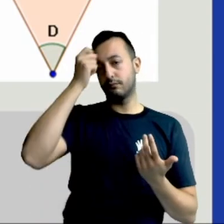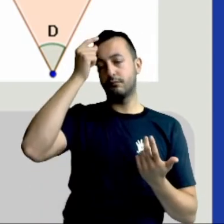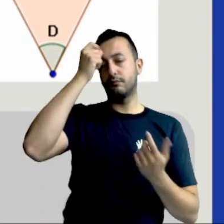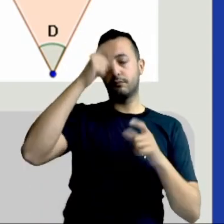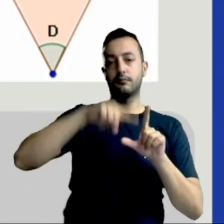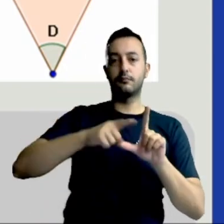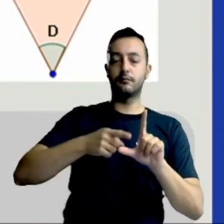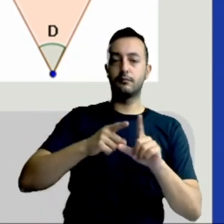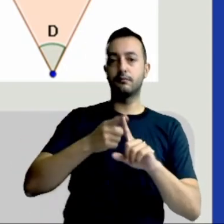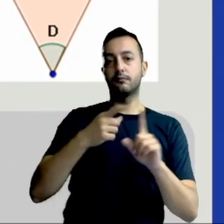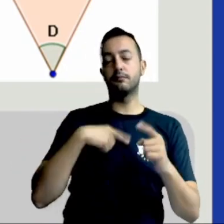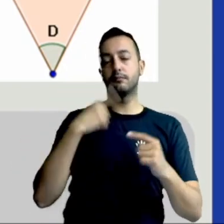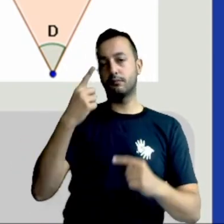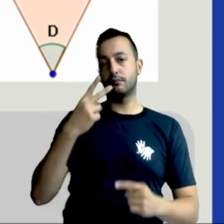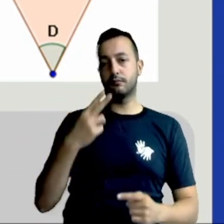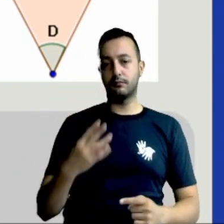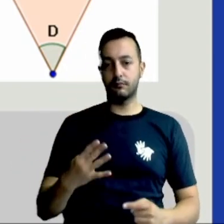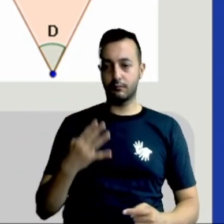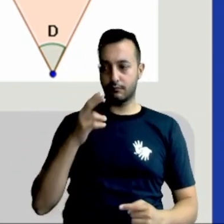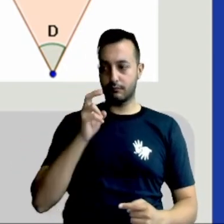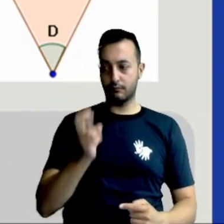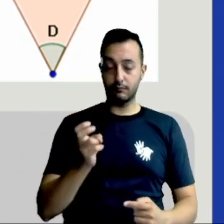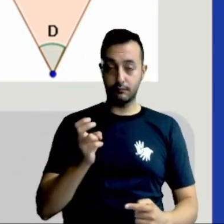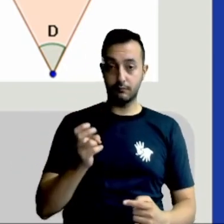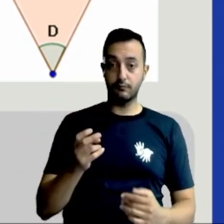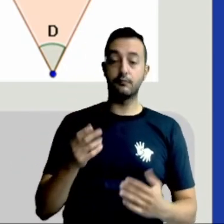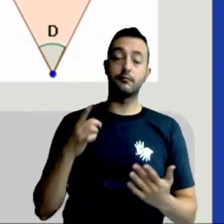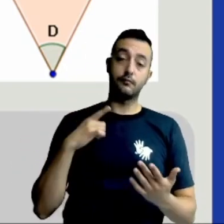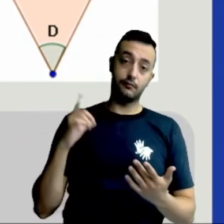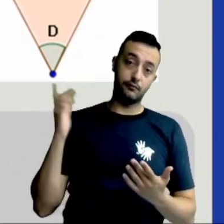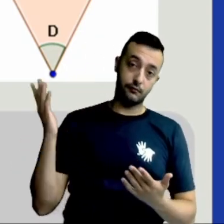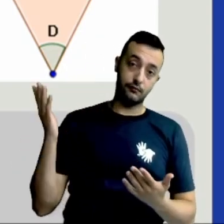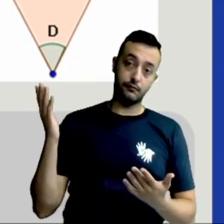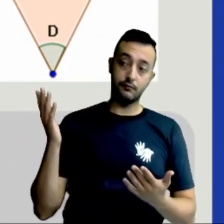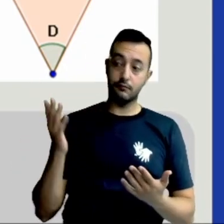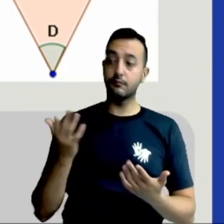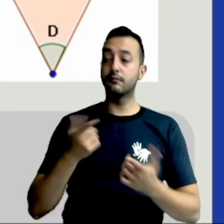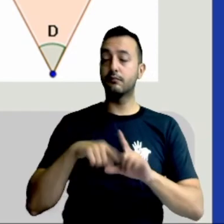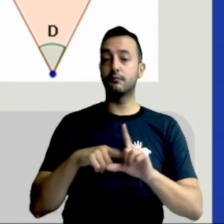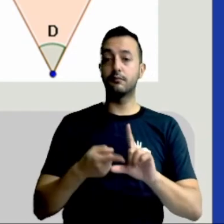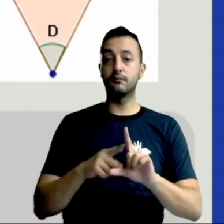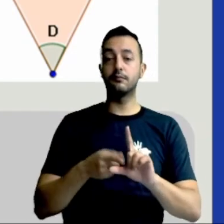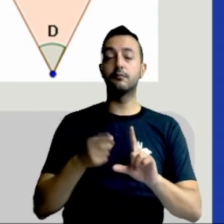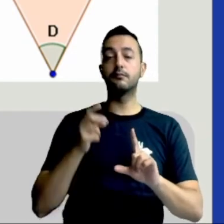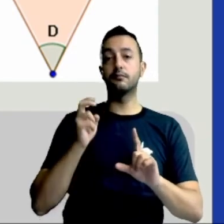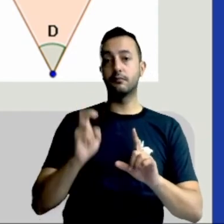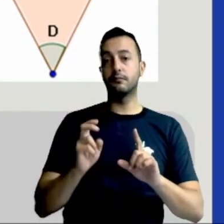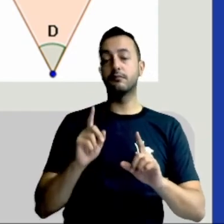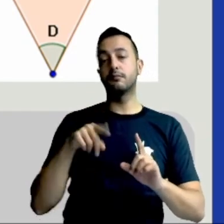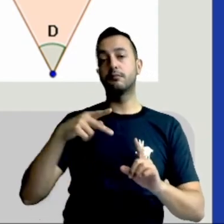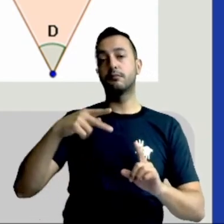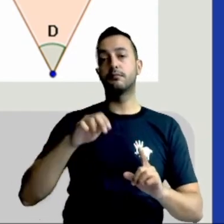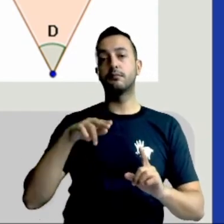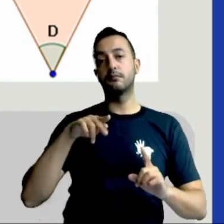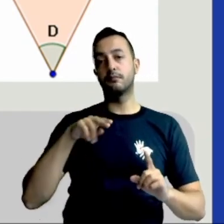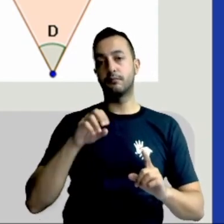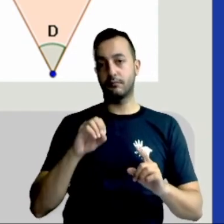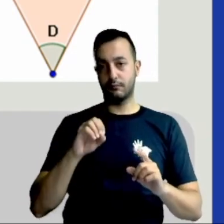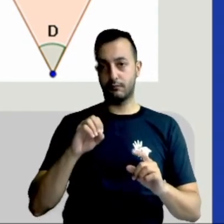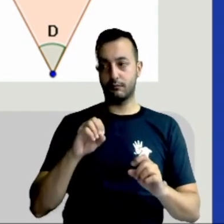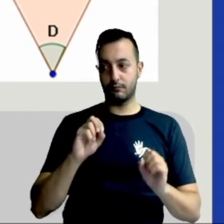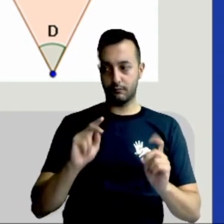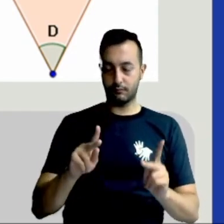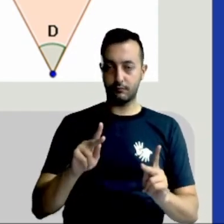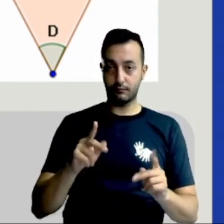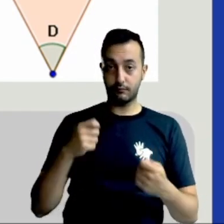agora nós temos 1, 2, 3, 4, 5. Aqui nós temos um polígono com 5 lados, que é o pentágono, tá?